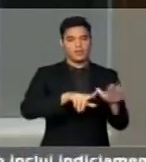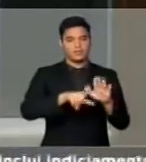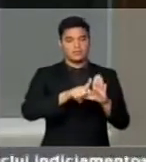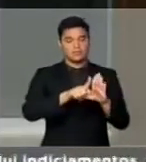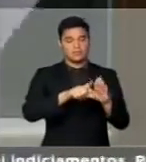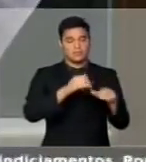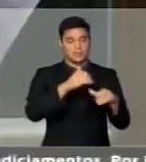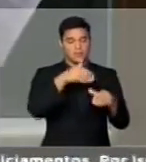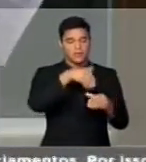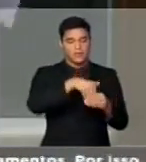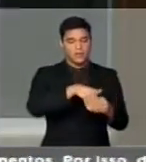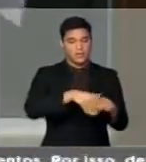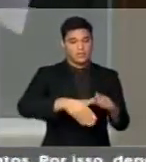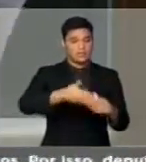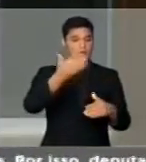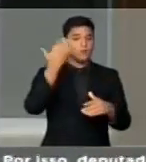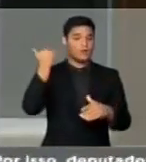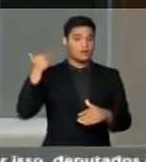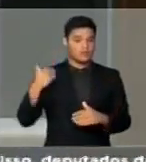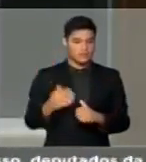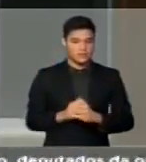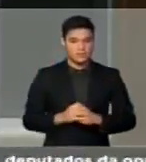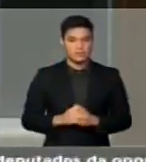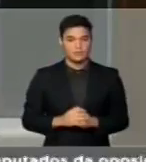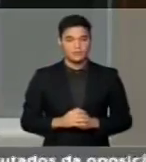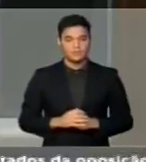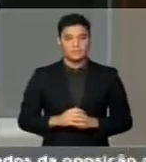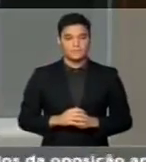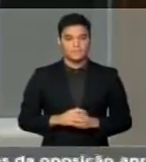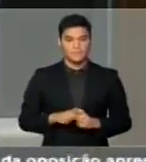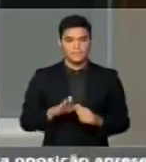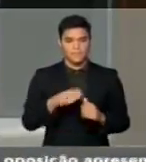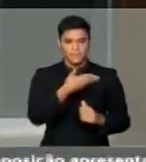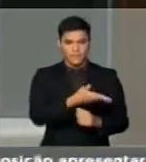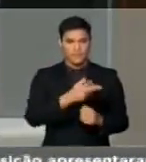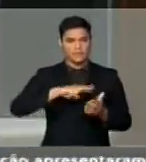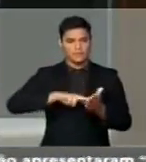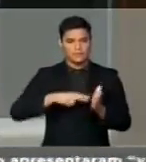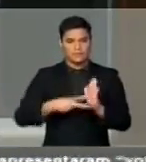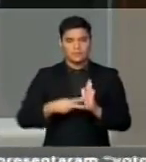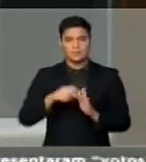que o PSDB aplicaria.